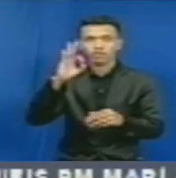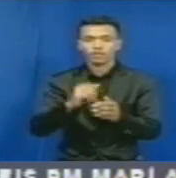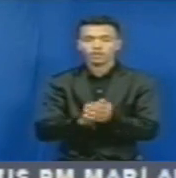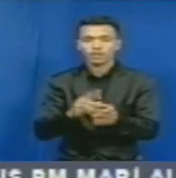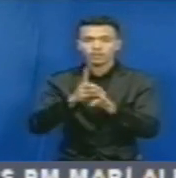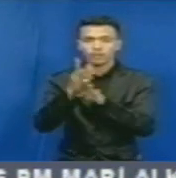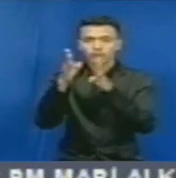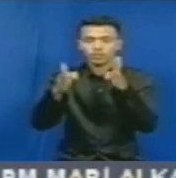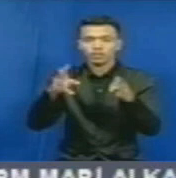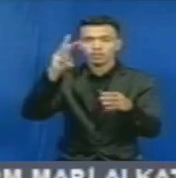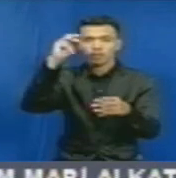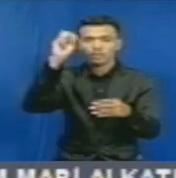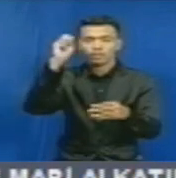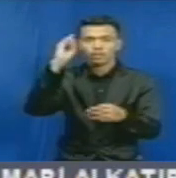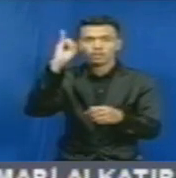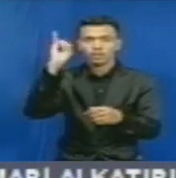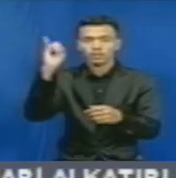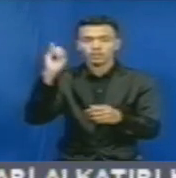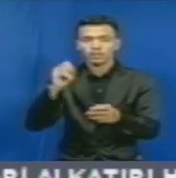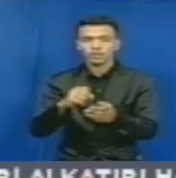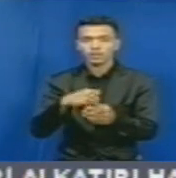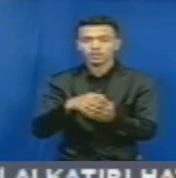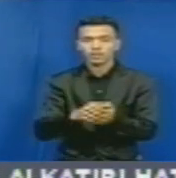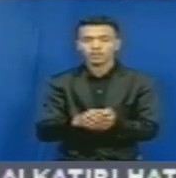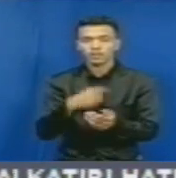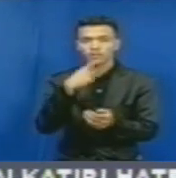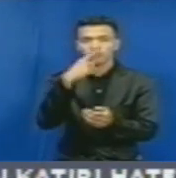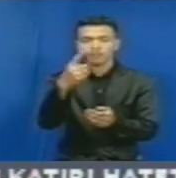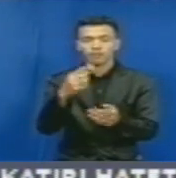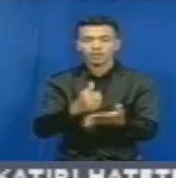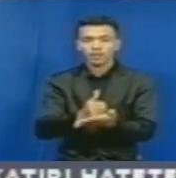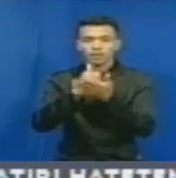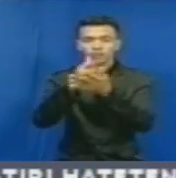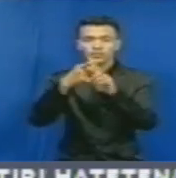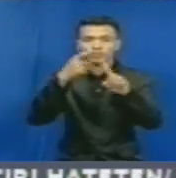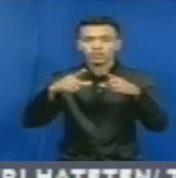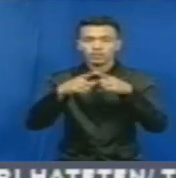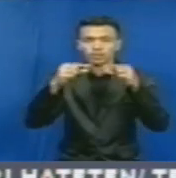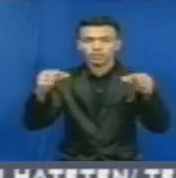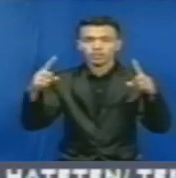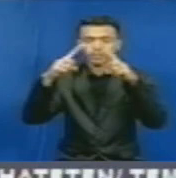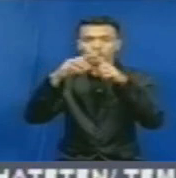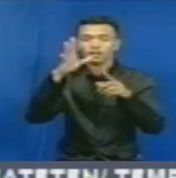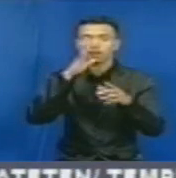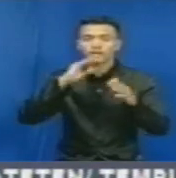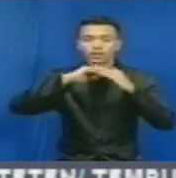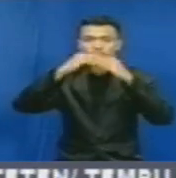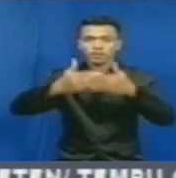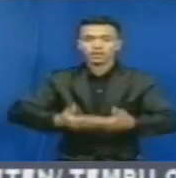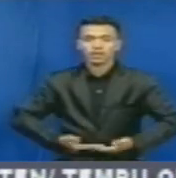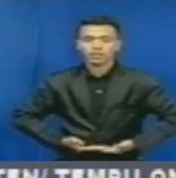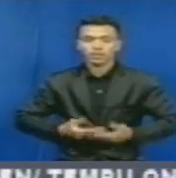Centro Solidariedade Social Manufahe, Eulali Maria de Jesus César Hateten. Apoio neve oferece os de Japão ba Inan e Singrua no Inan Fosusu